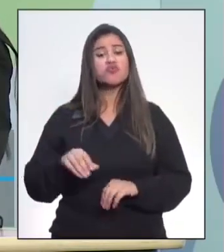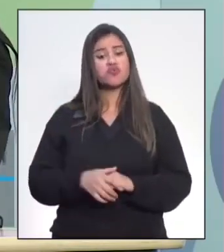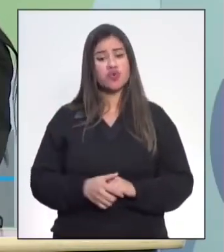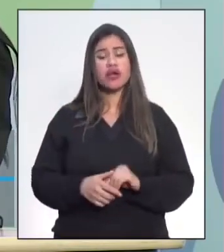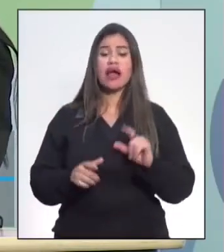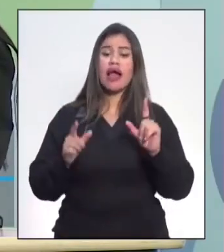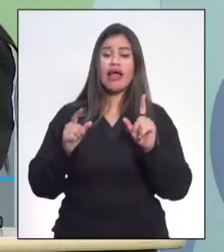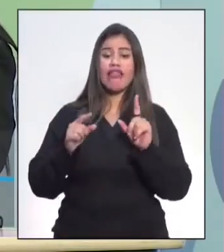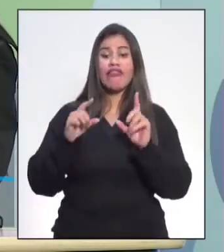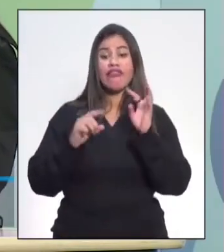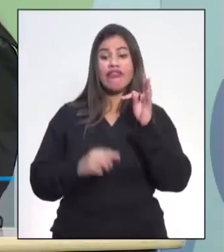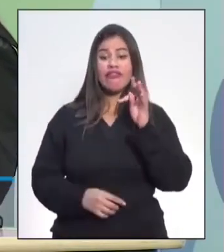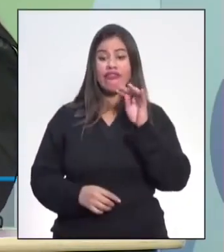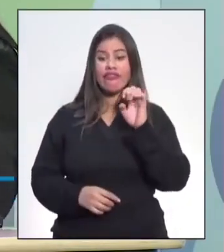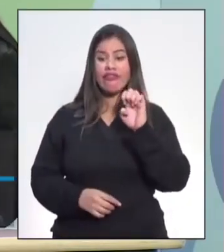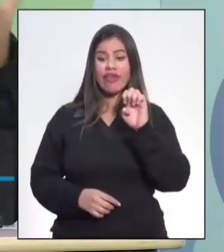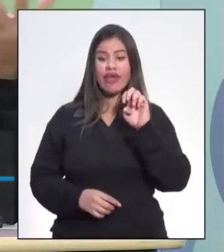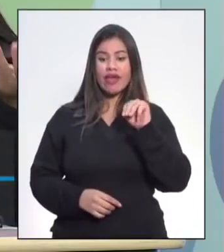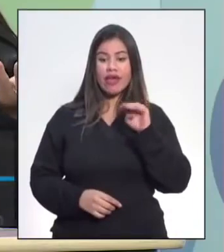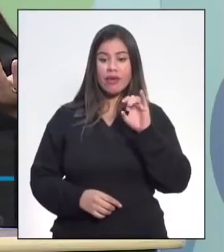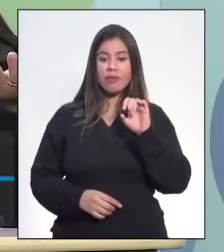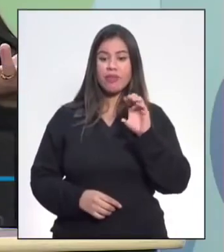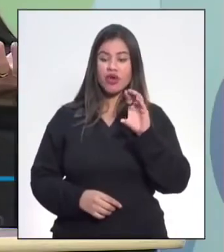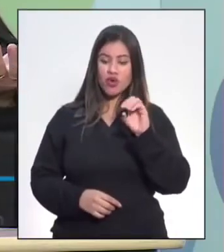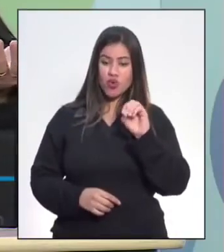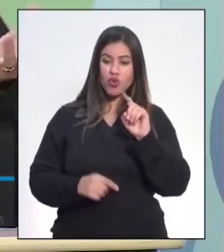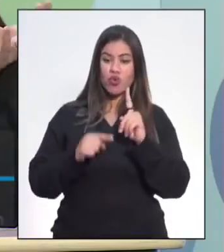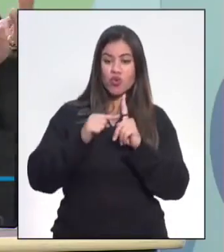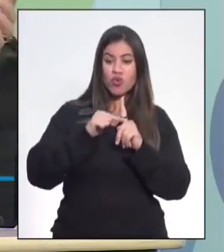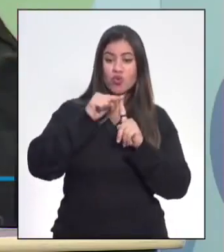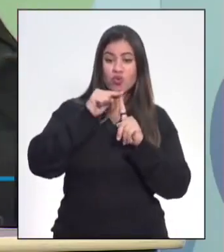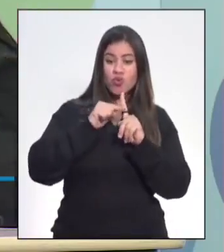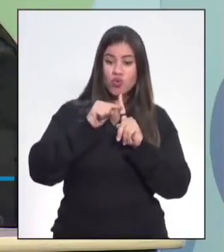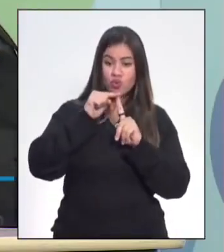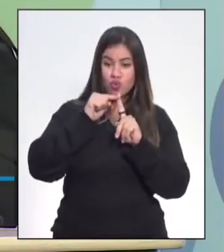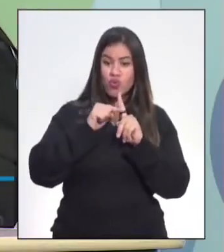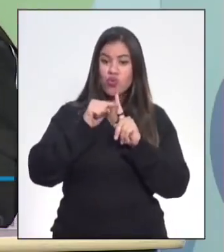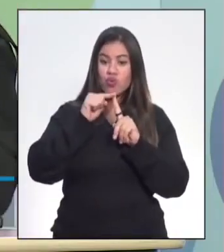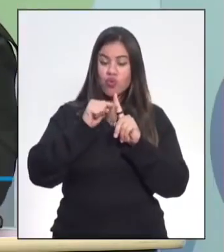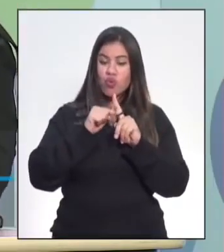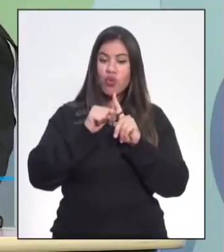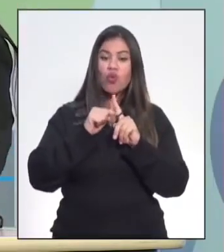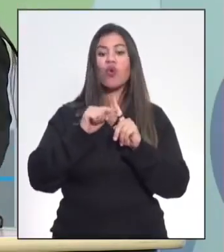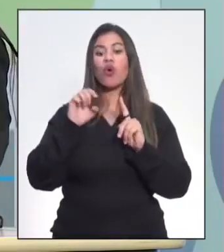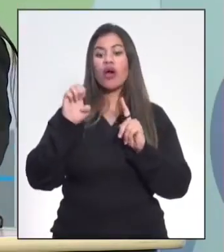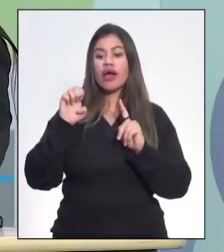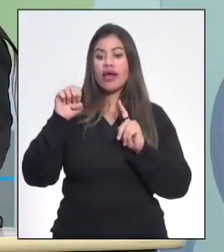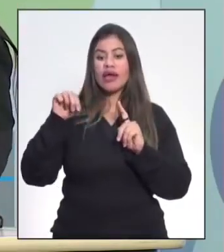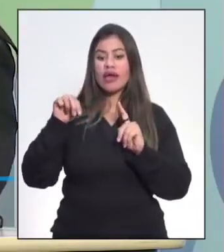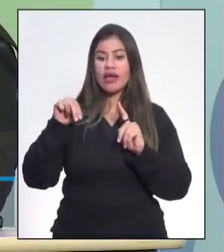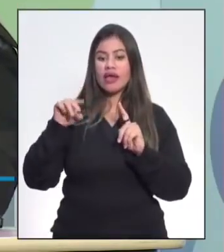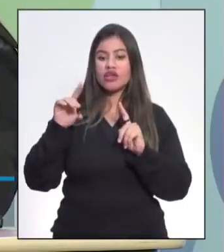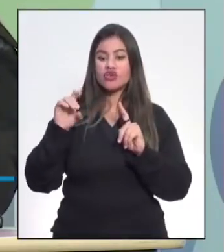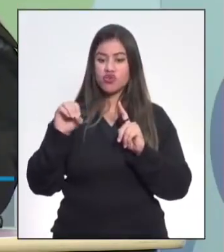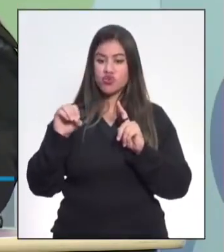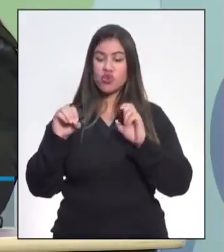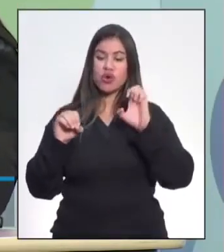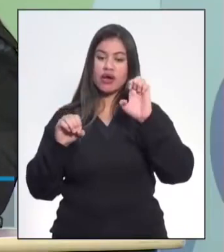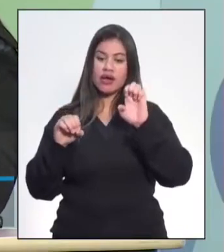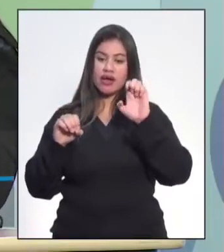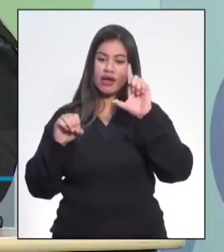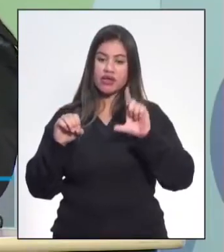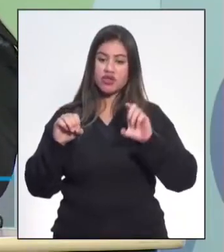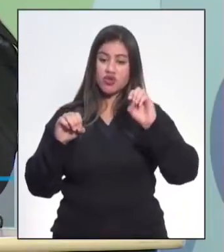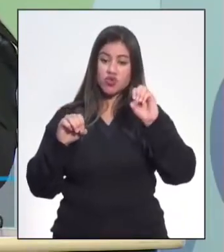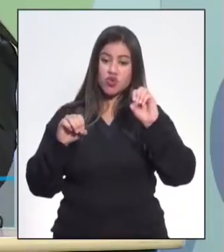de temperatura, tá? Exofora, tá? Então, exotérmicas são reações que liberam